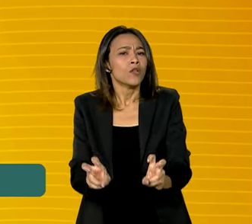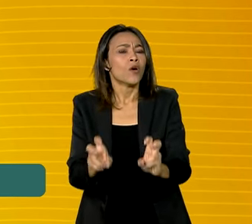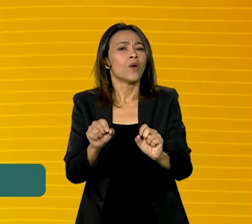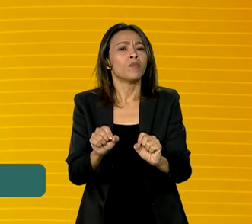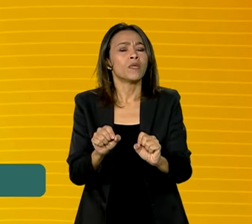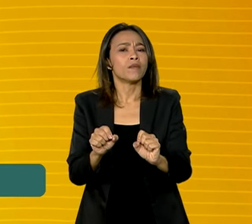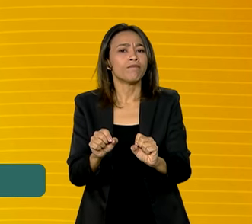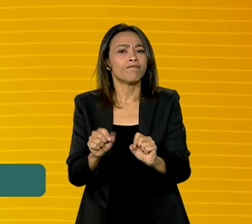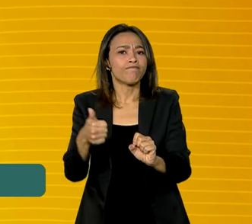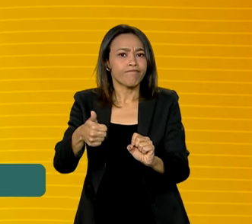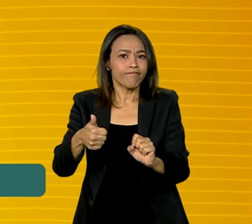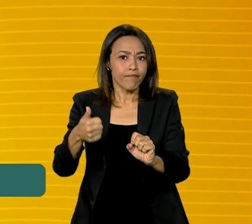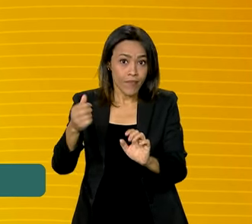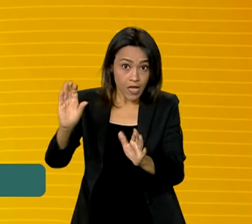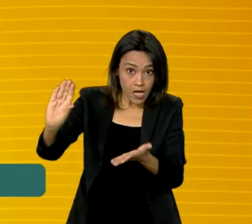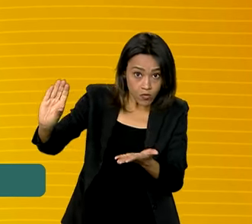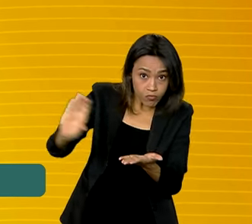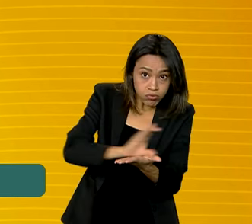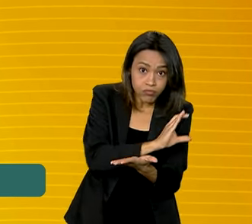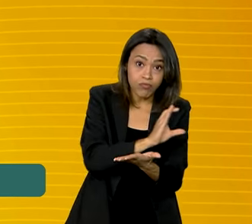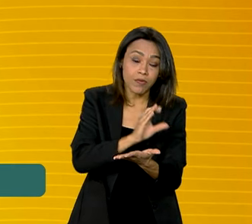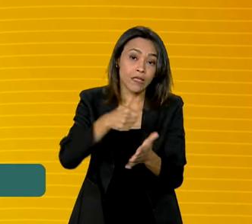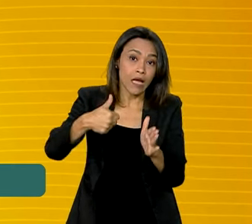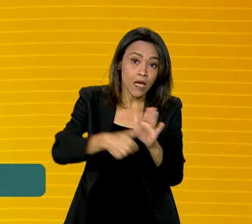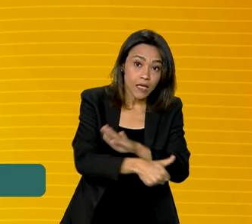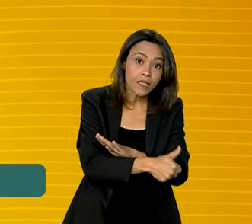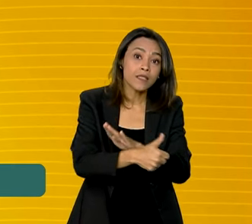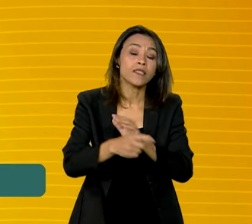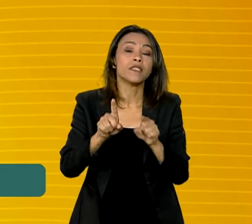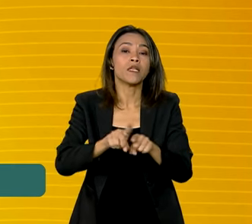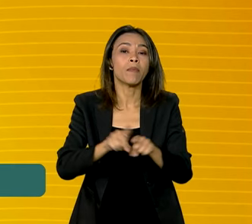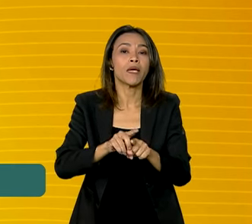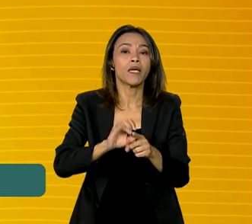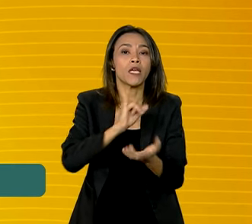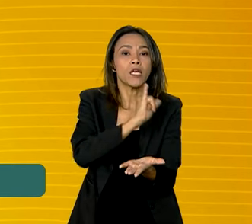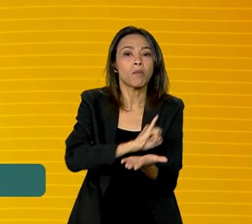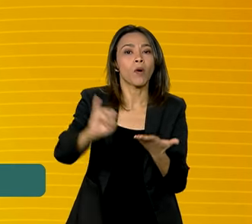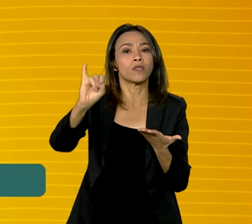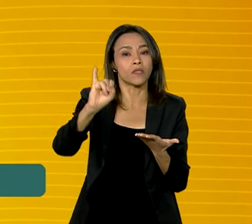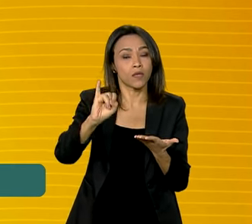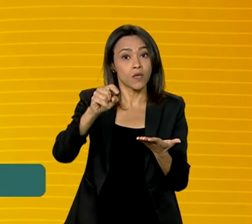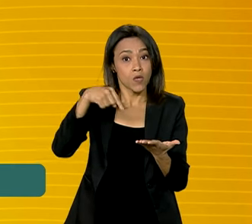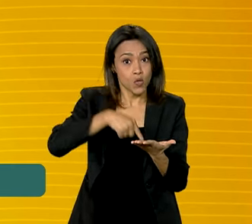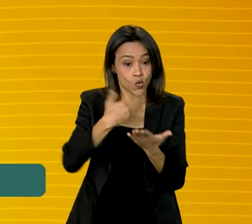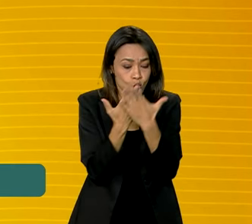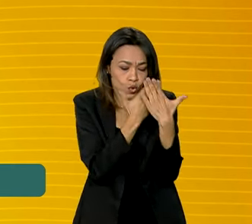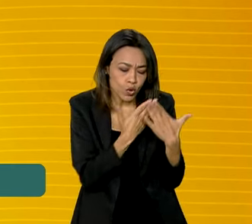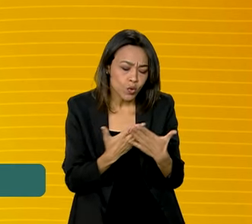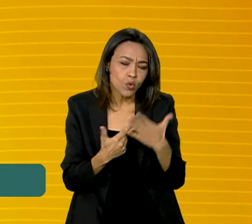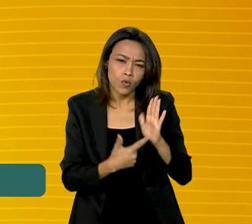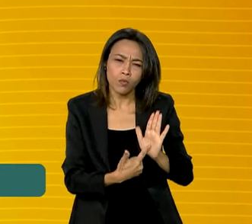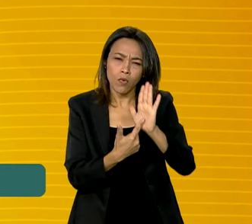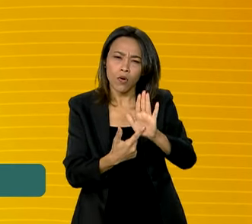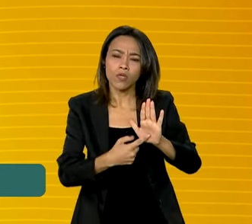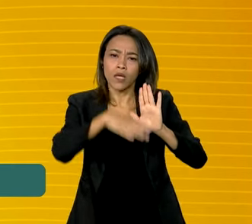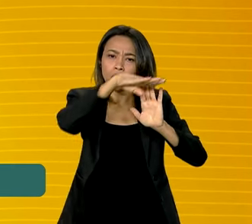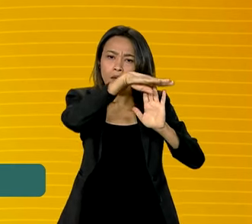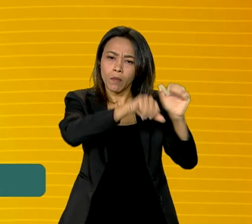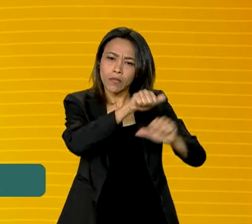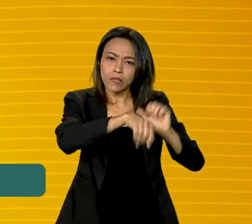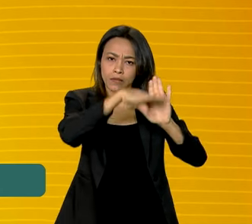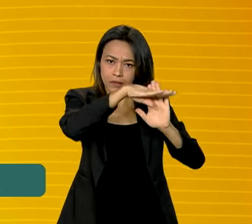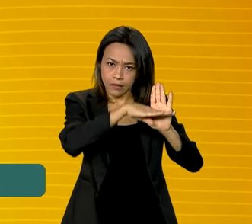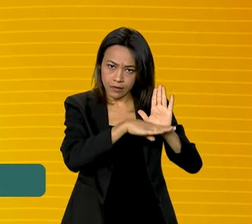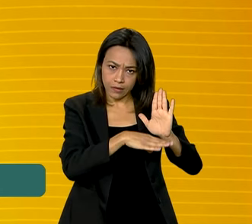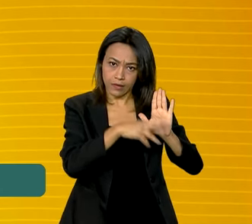investimentos e exportação. Os estudos mostram que a reforma tributária